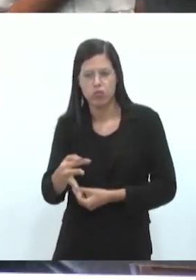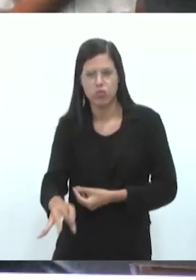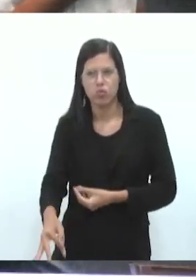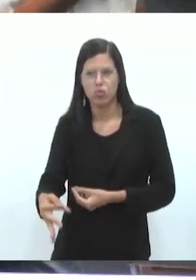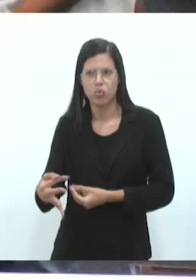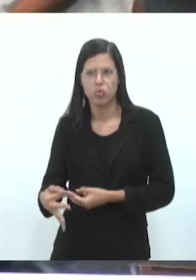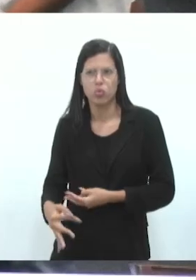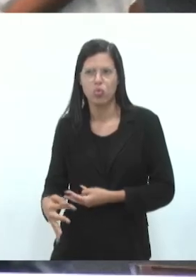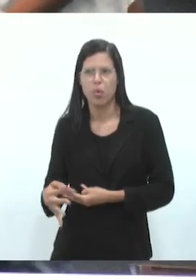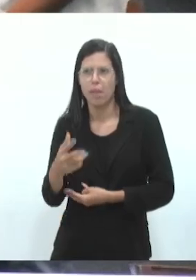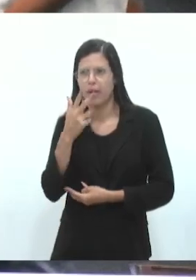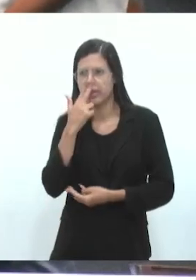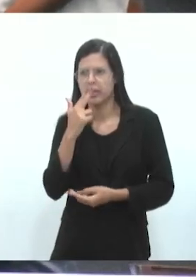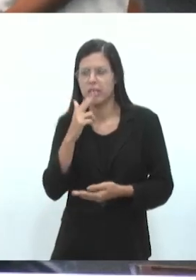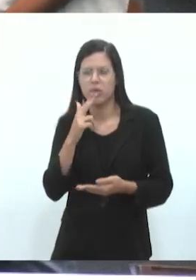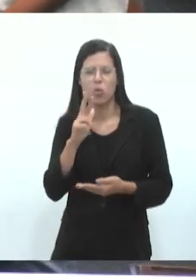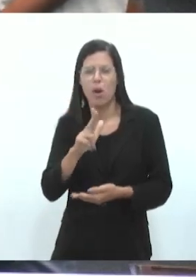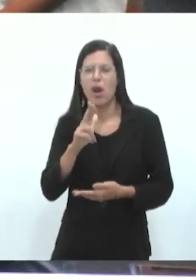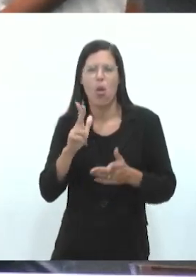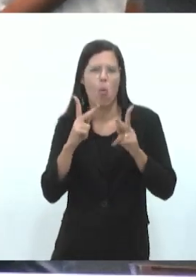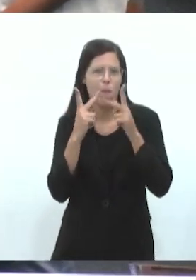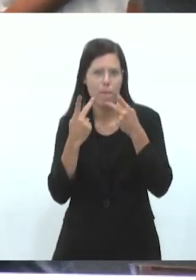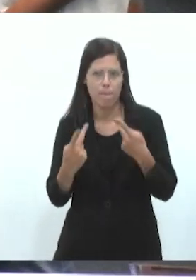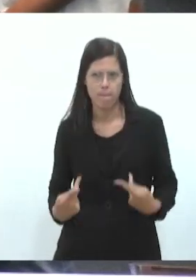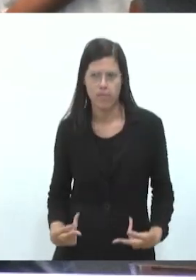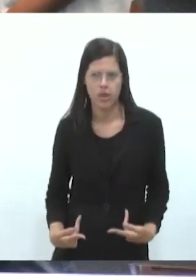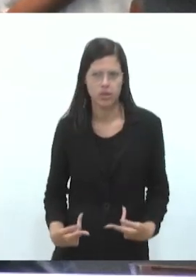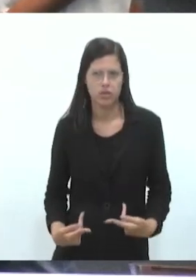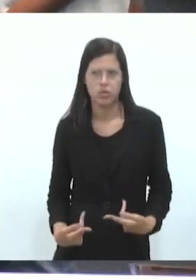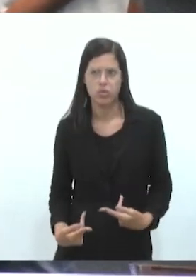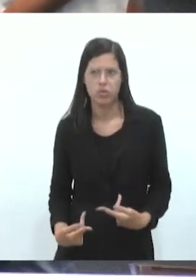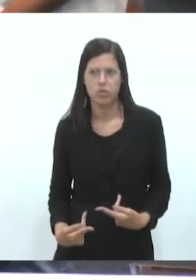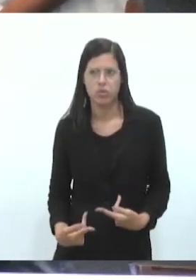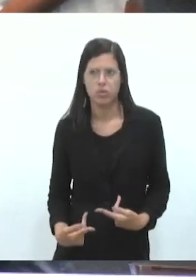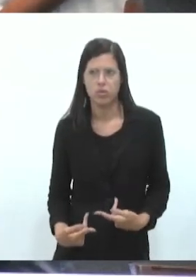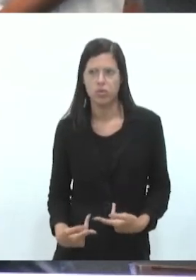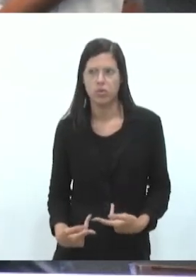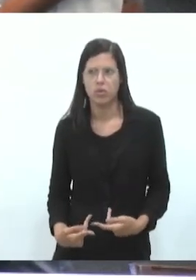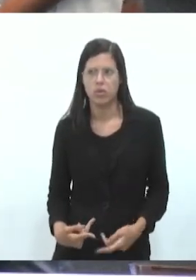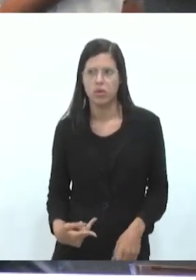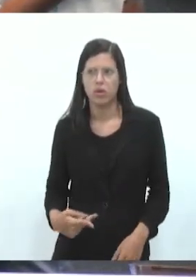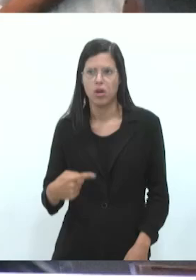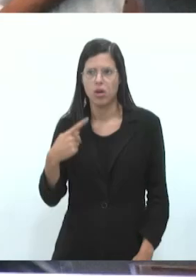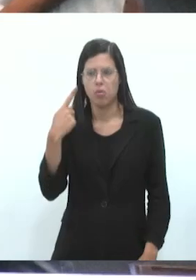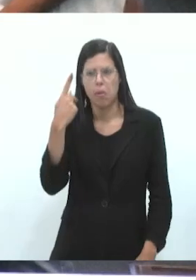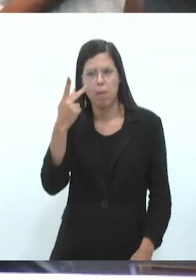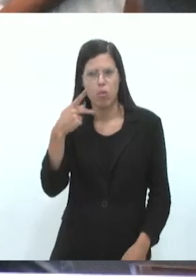marcas de desumanidade. Isso não era algo senão uma política oficial de Estado.